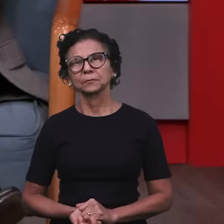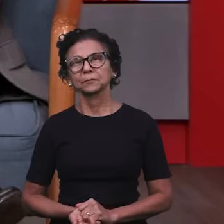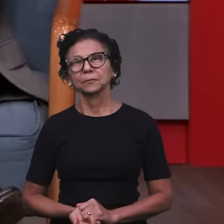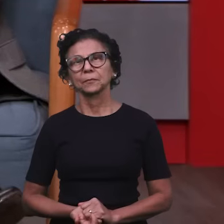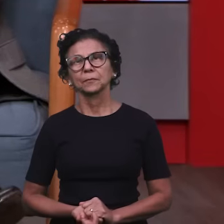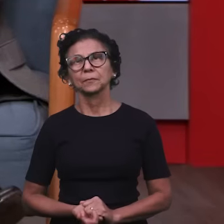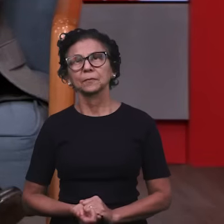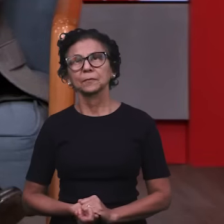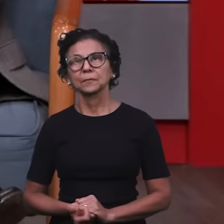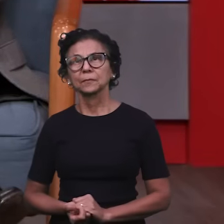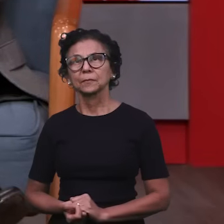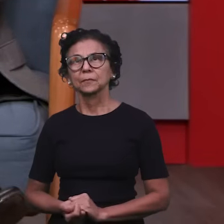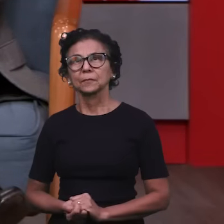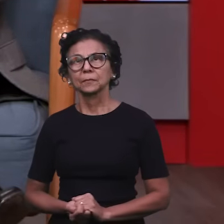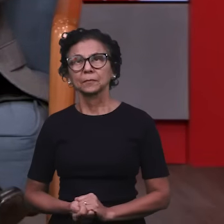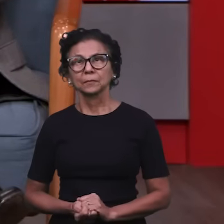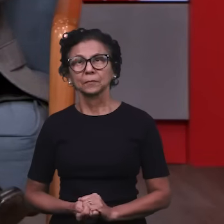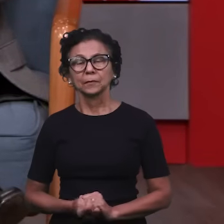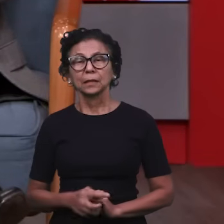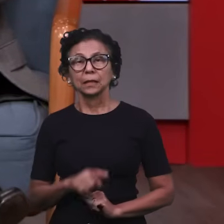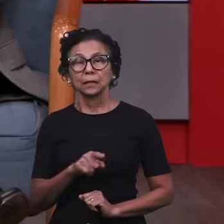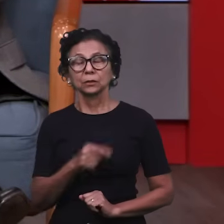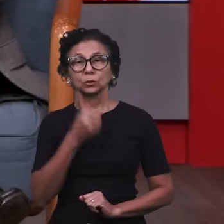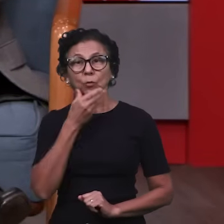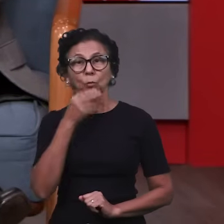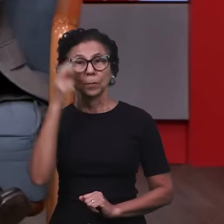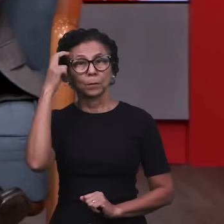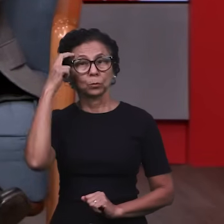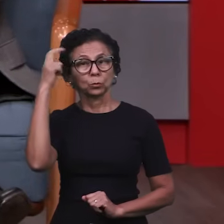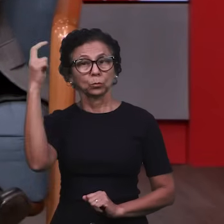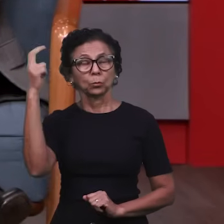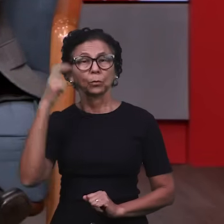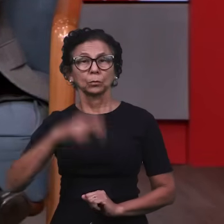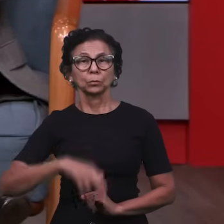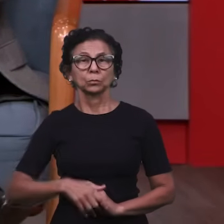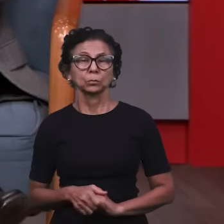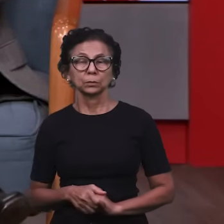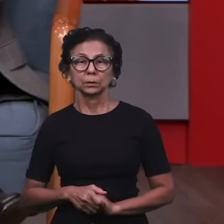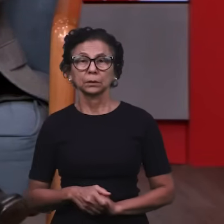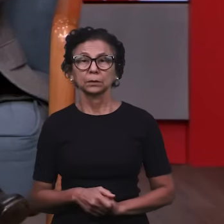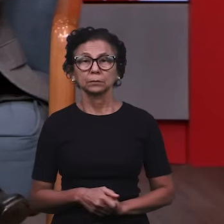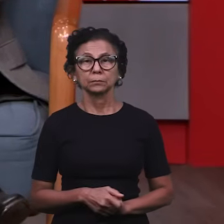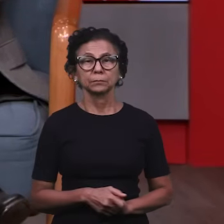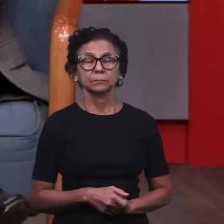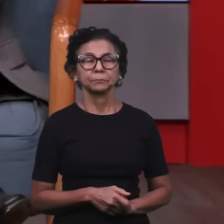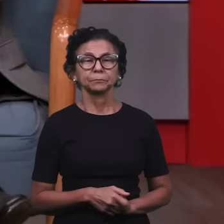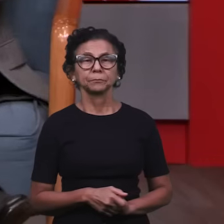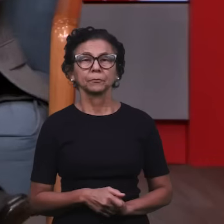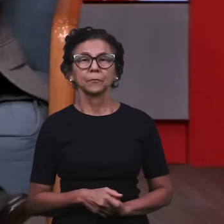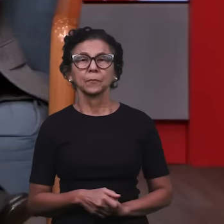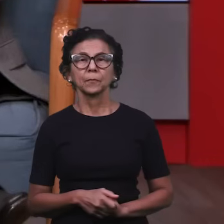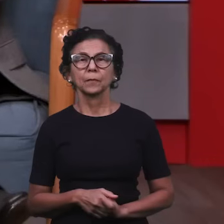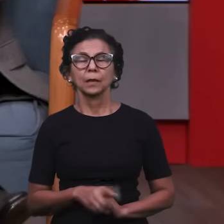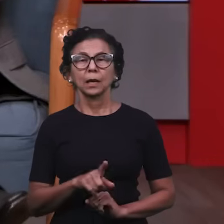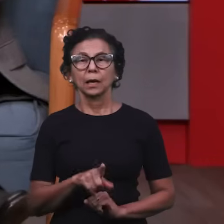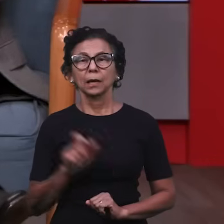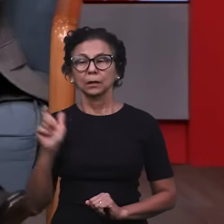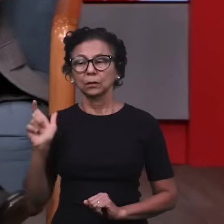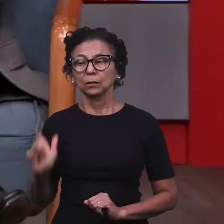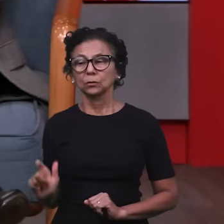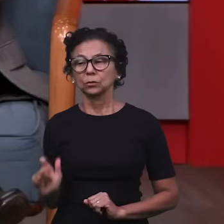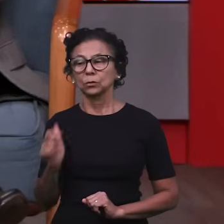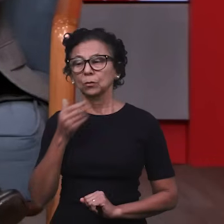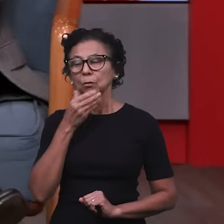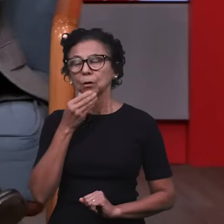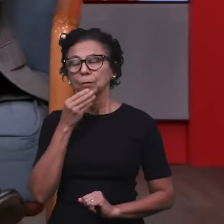E tinha um evangelista, e esse homem era muito culto, e tinha um evangelista do meu lado. Ele olhou para aquele... Eu já tinha conversado